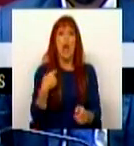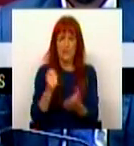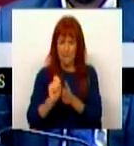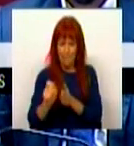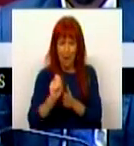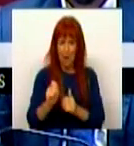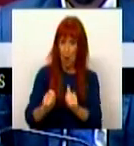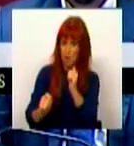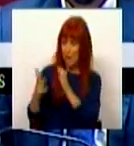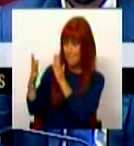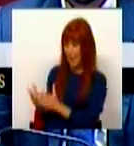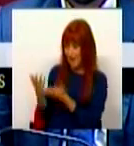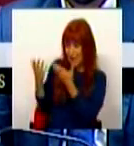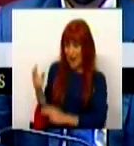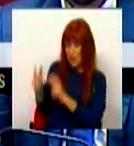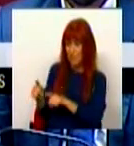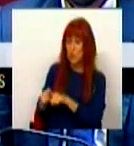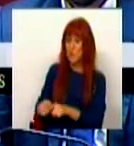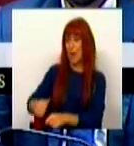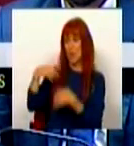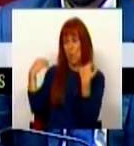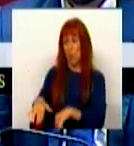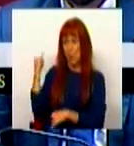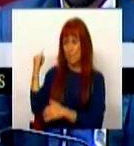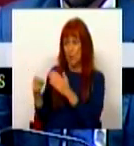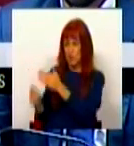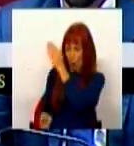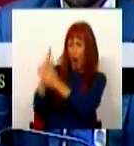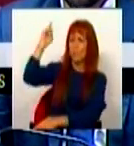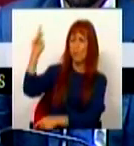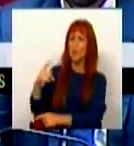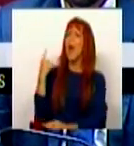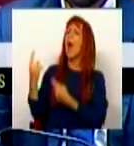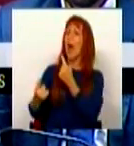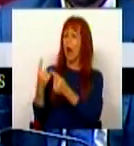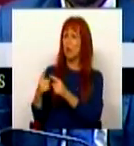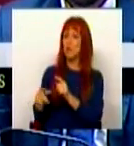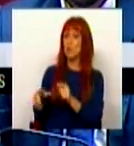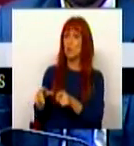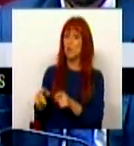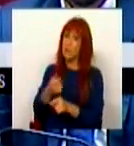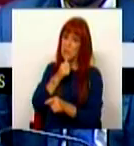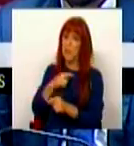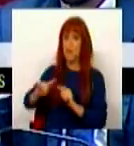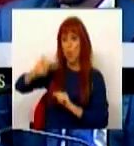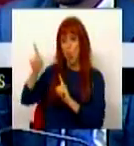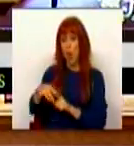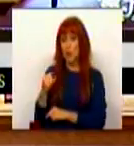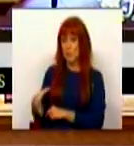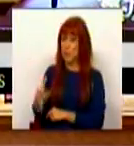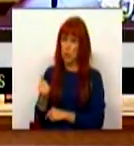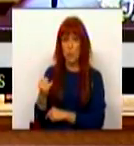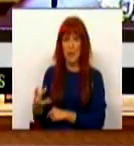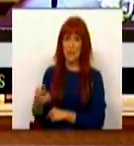pagar parte da carga fiscal do colossal aumento de impostos determinado durante o ano